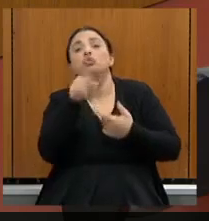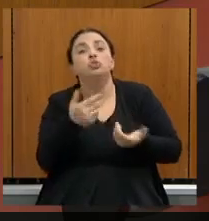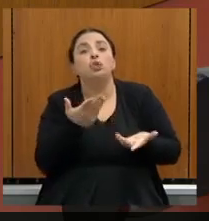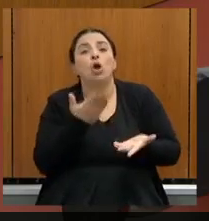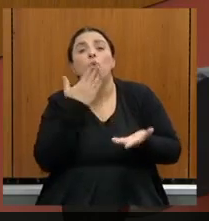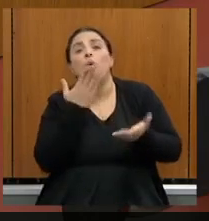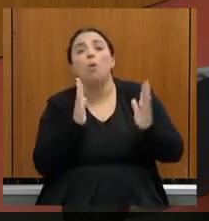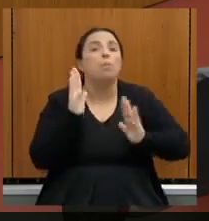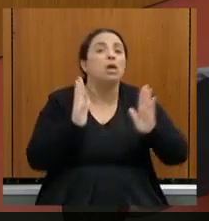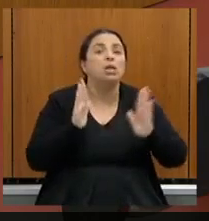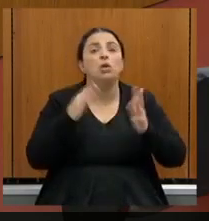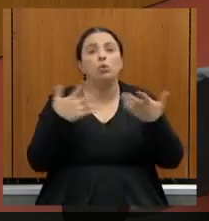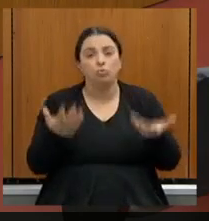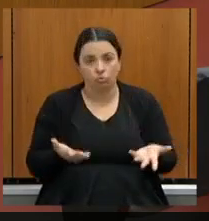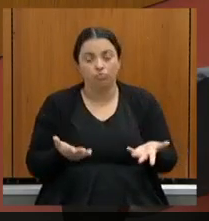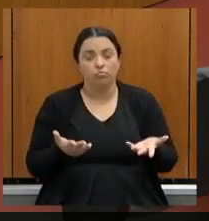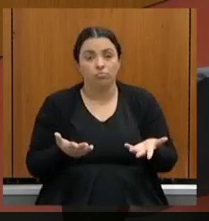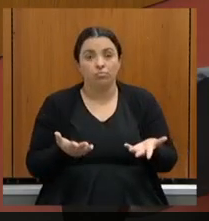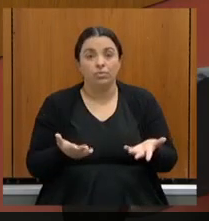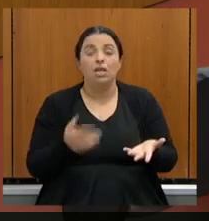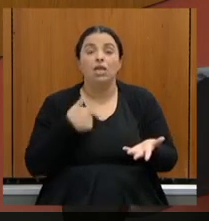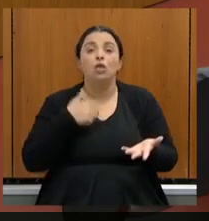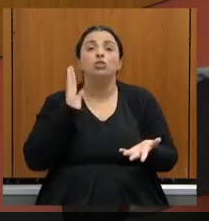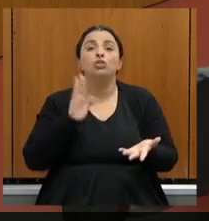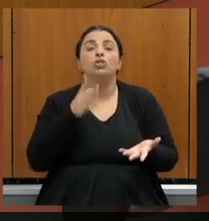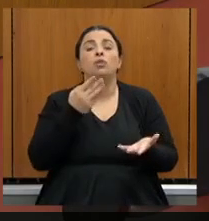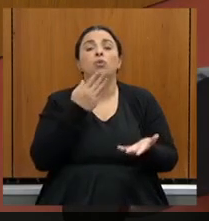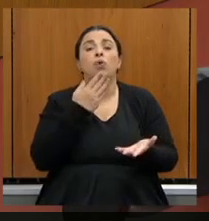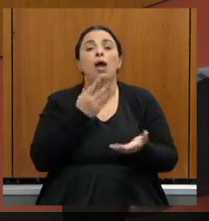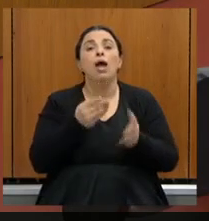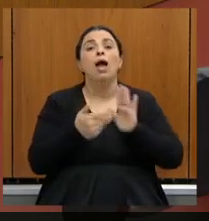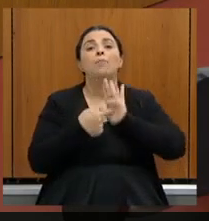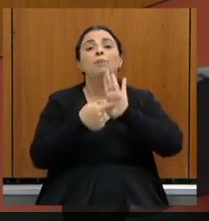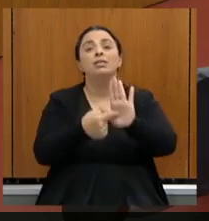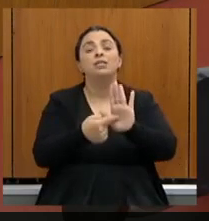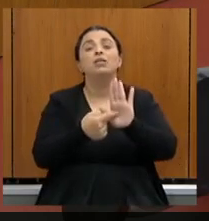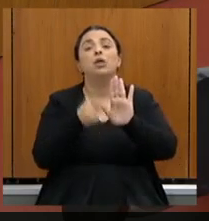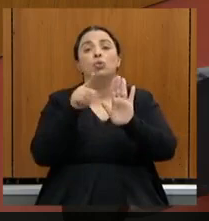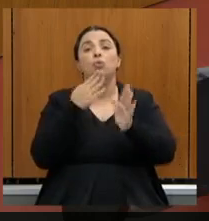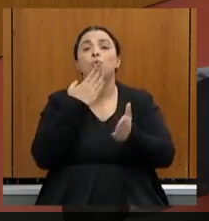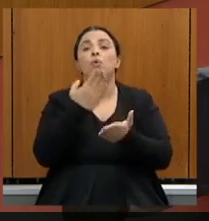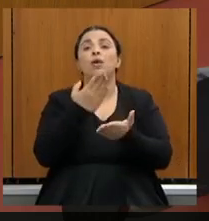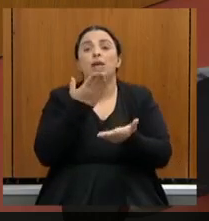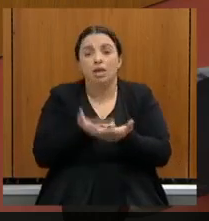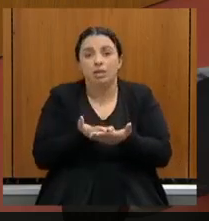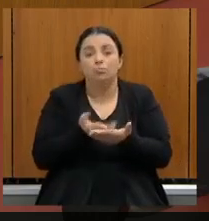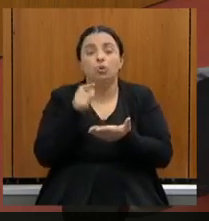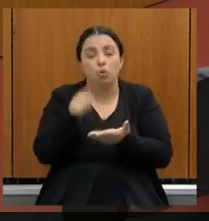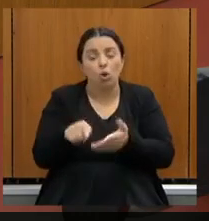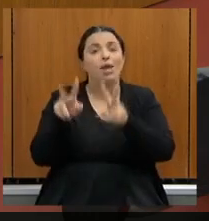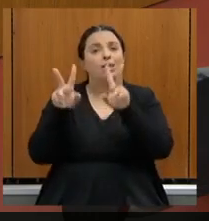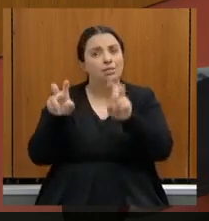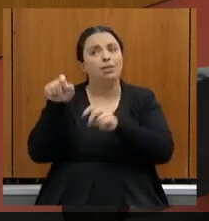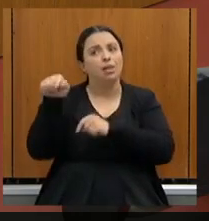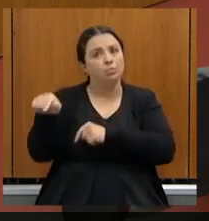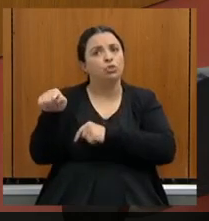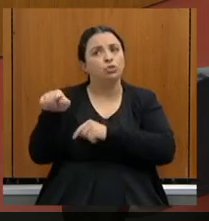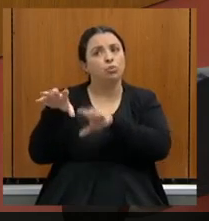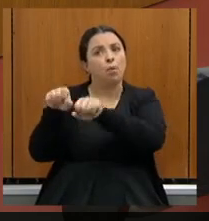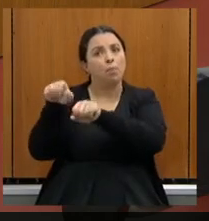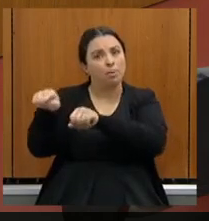inclusive, presidente, eu já estou apresentando um requerimento exatamente com esse mesmo conteúdo, como parte aqui da minha